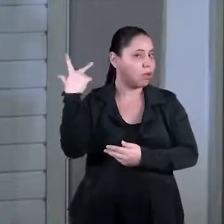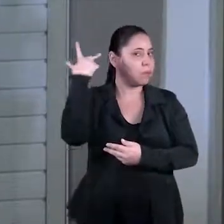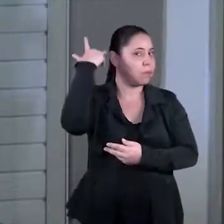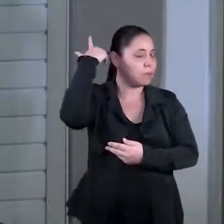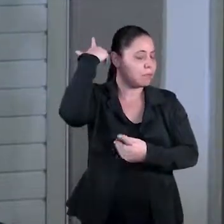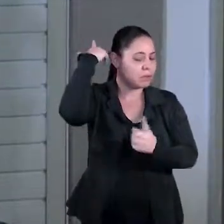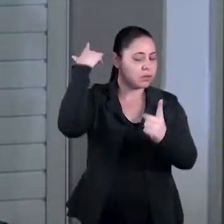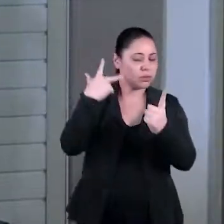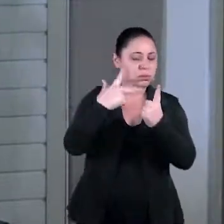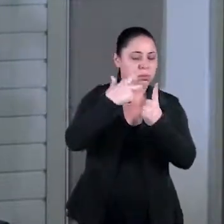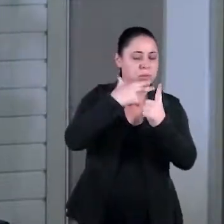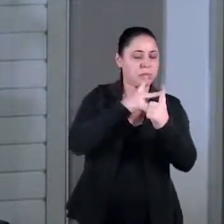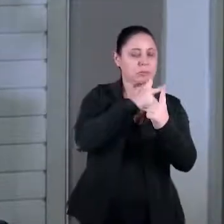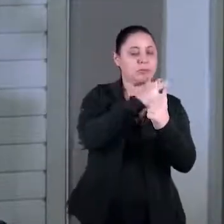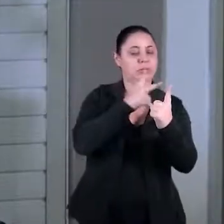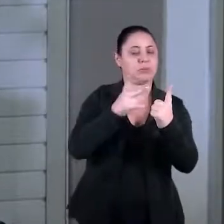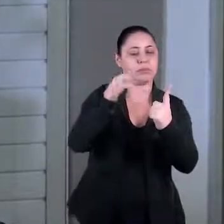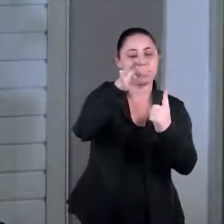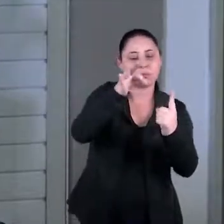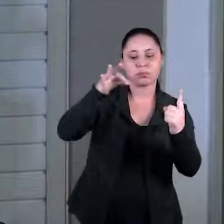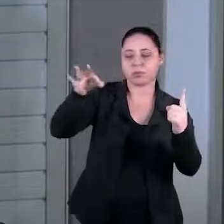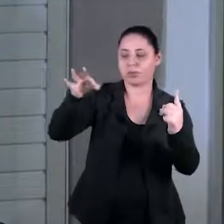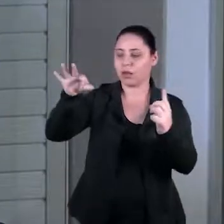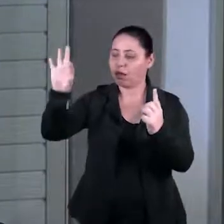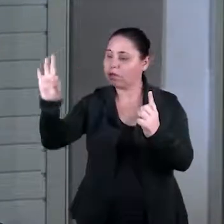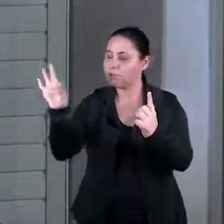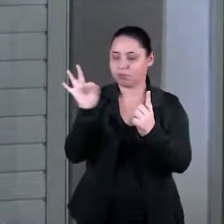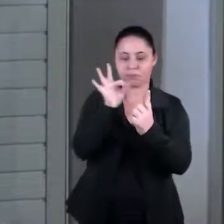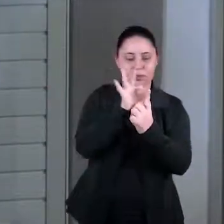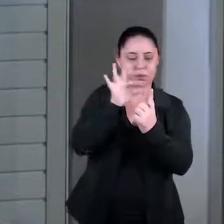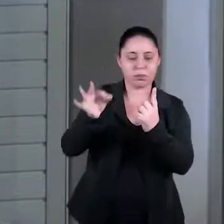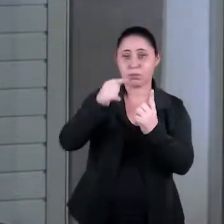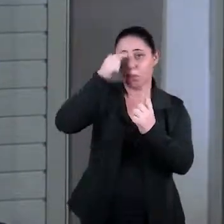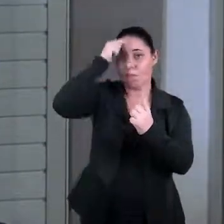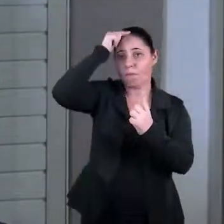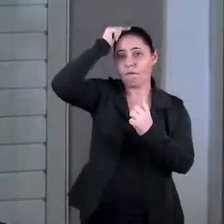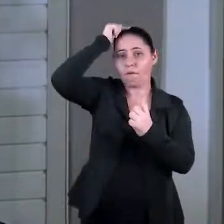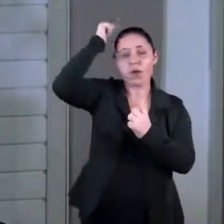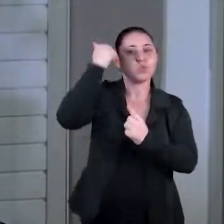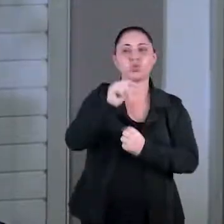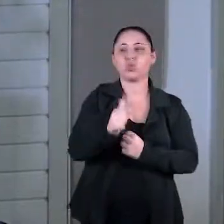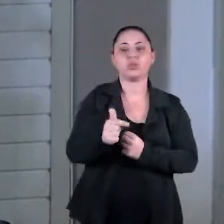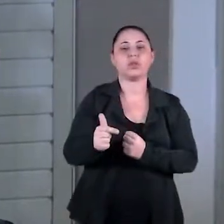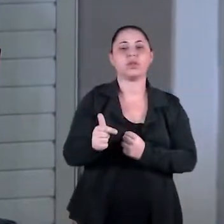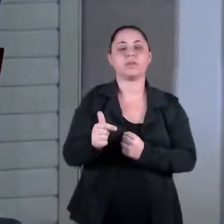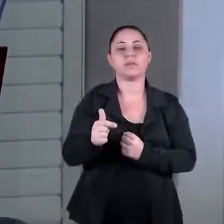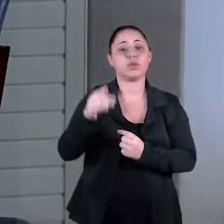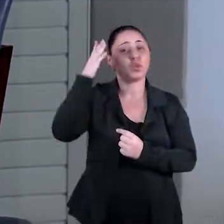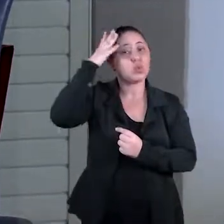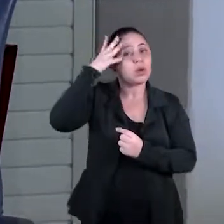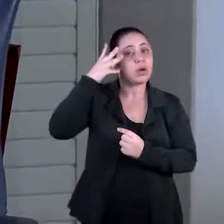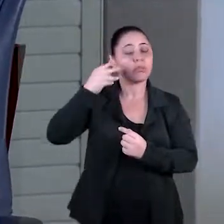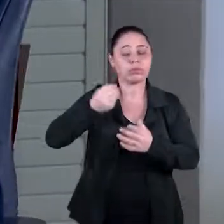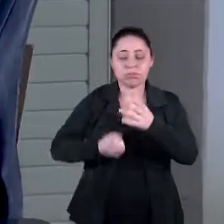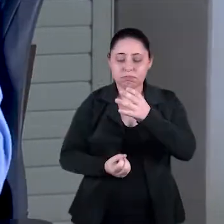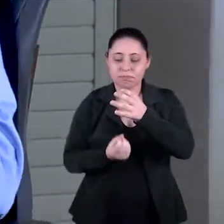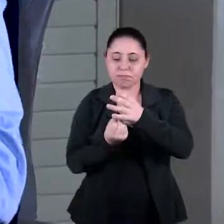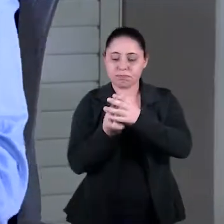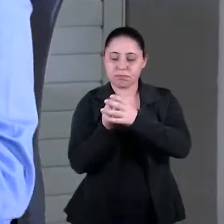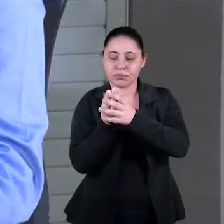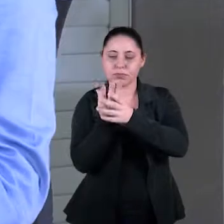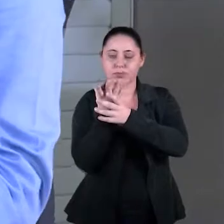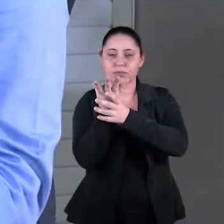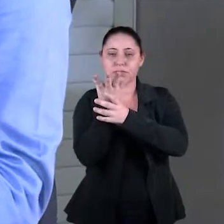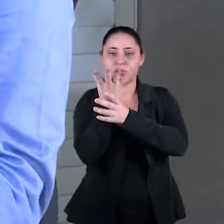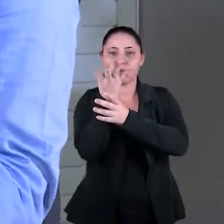dessa área e vai transplantar e vai transportar para a área calva. esse cabelo ele vai nascer depois de um tempo, trazendo